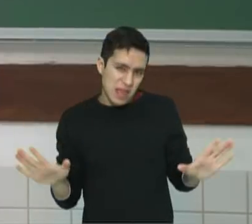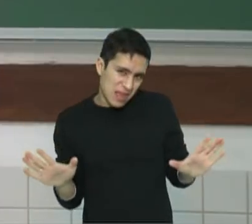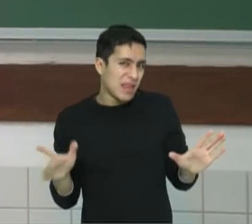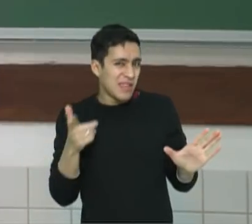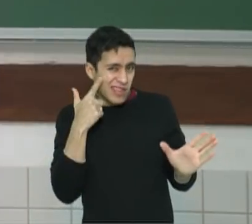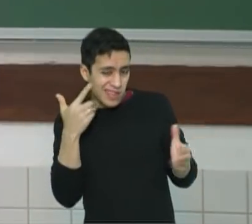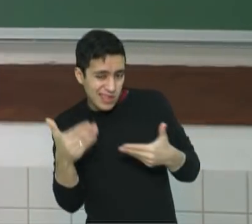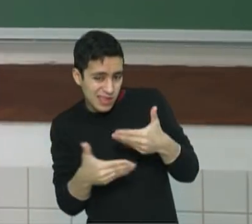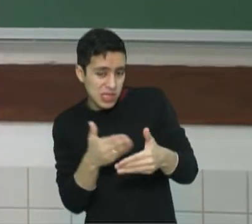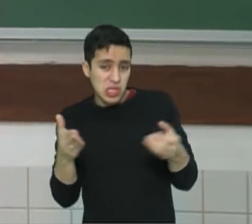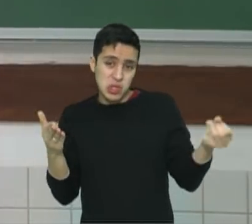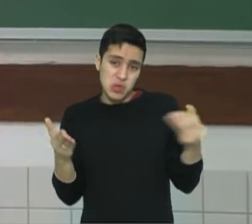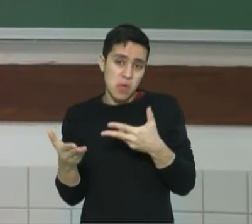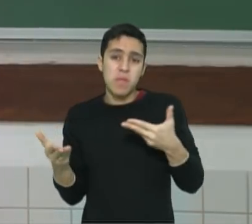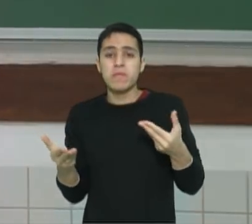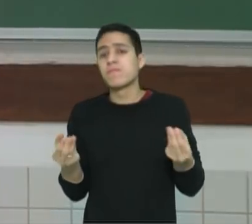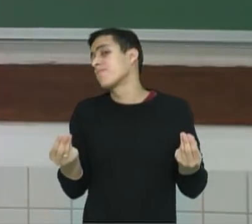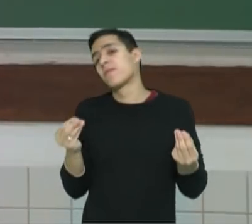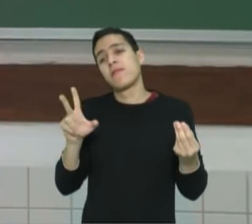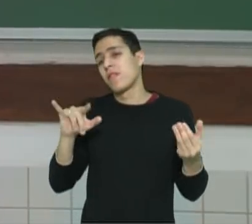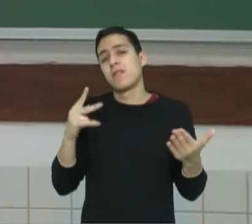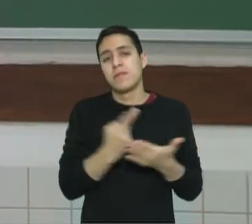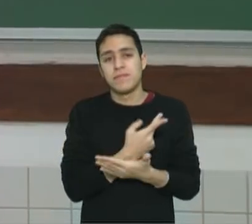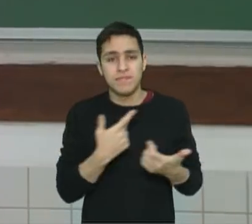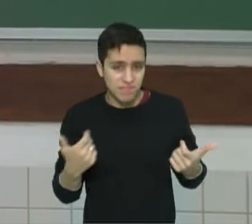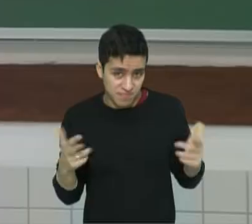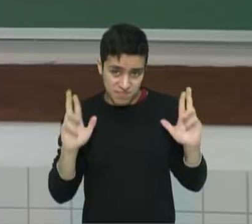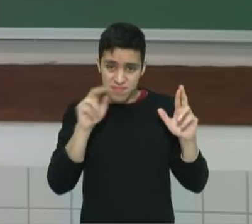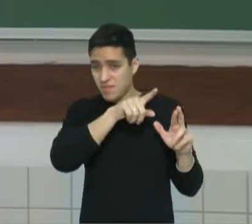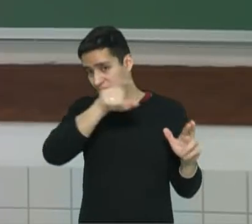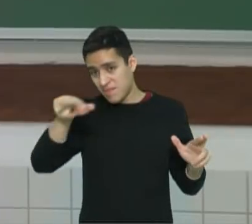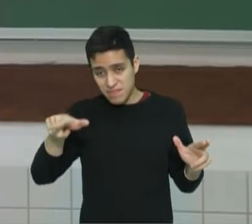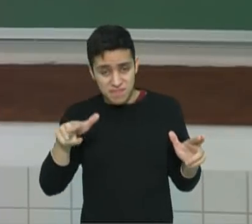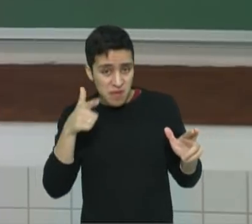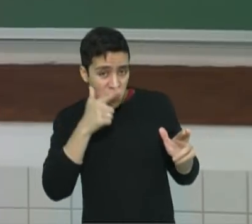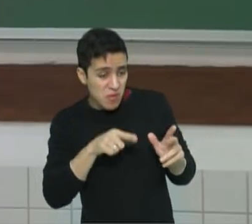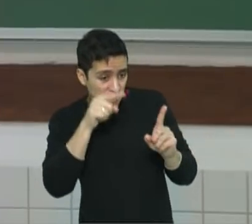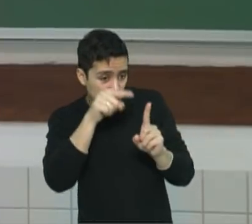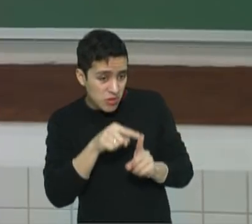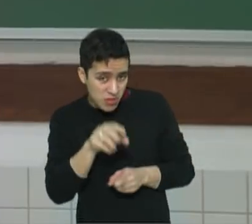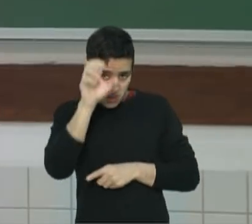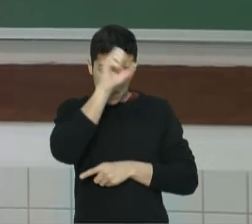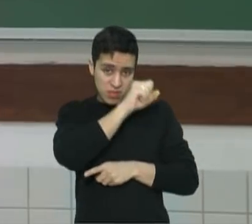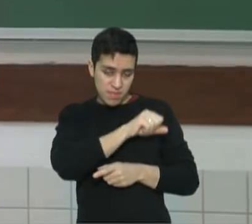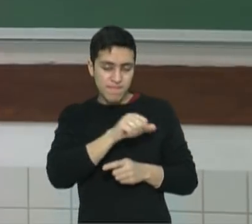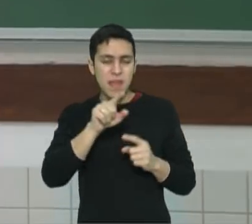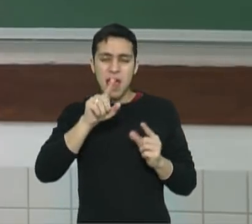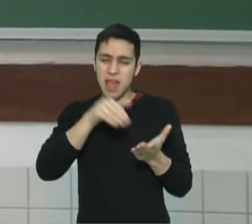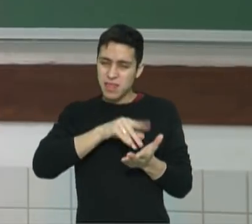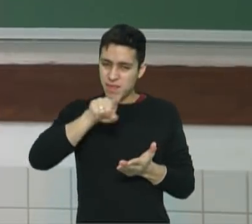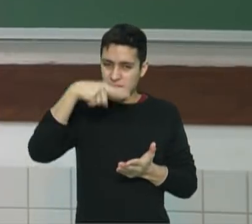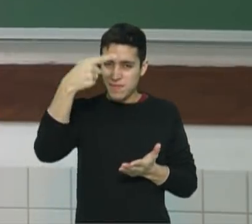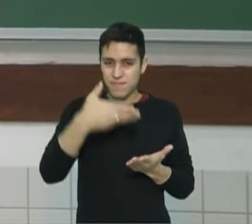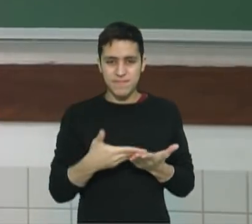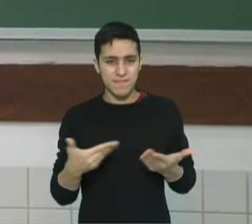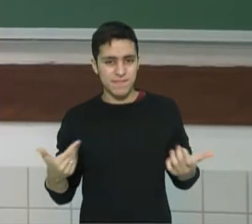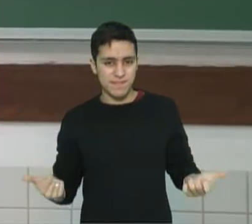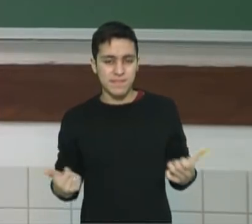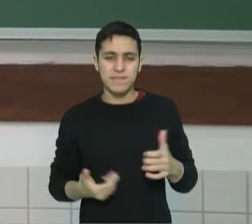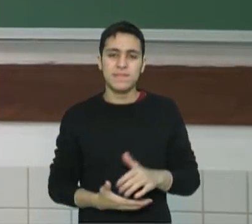ver com esse novo cenário como é que vai se configurar. Espero que vocês tenham conseguido atingir os nossos objetivos. Até o próximo encontro.